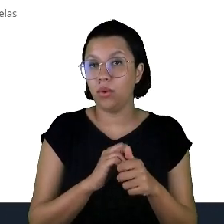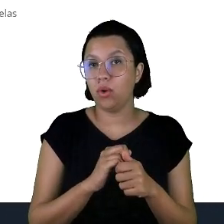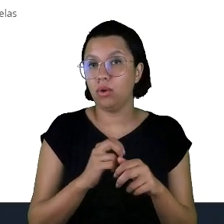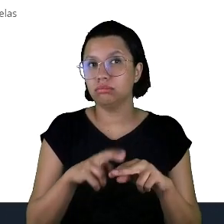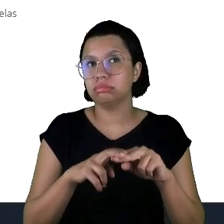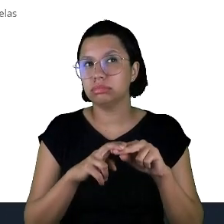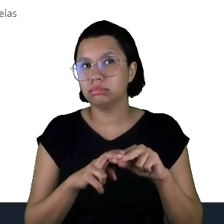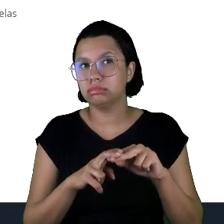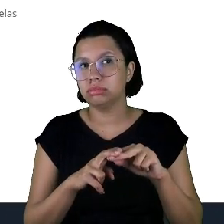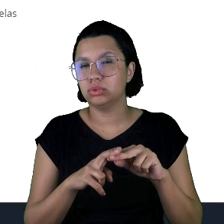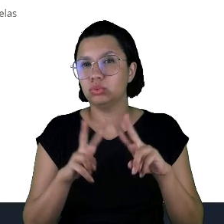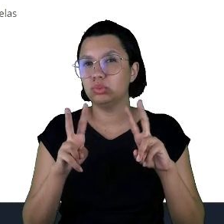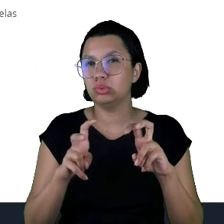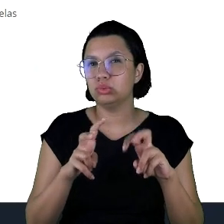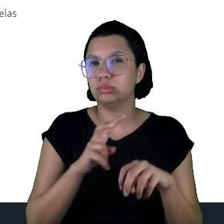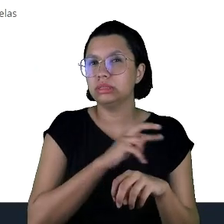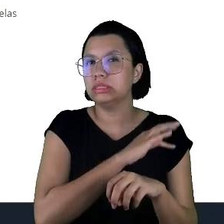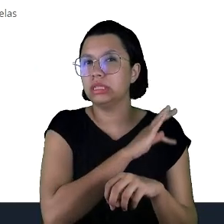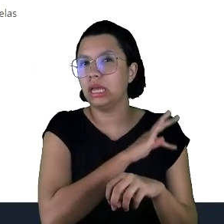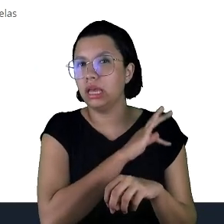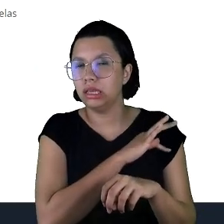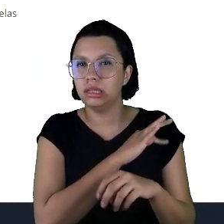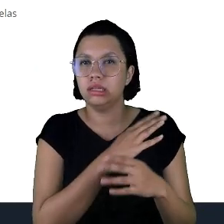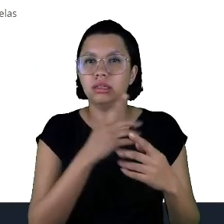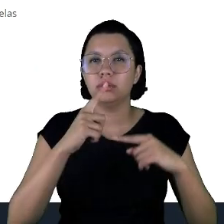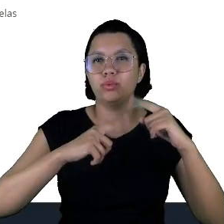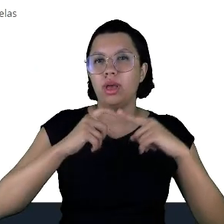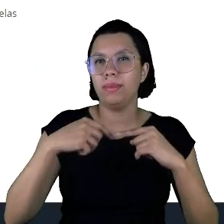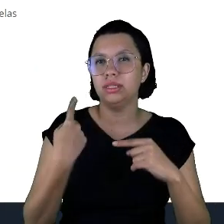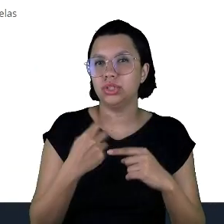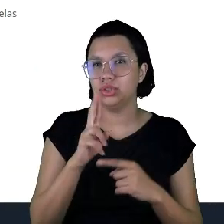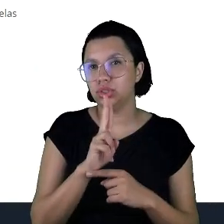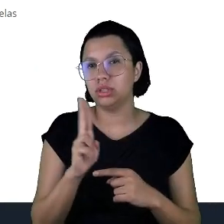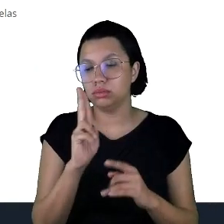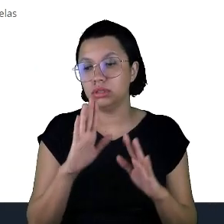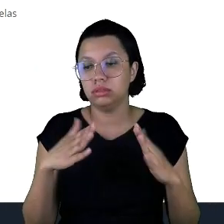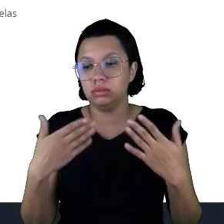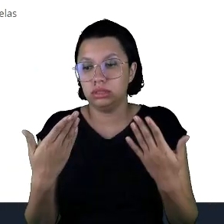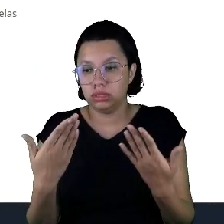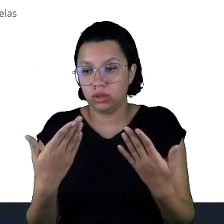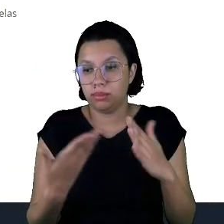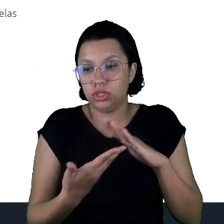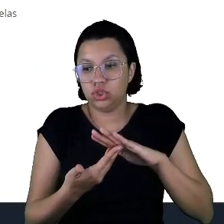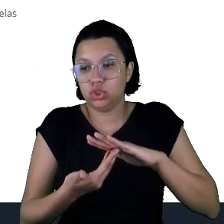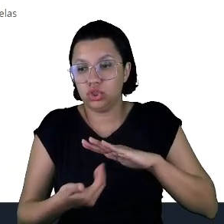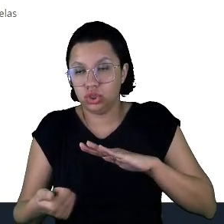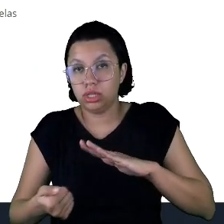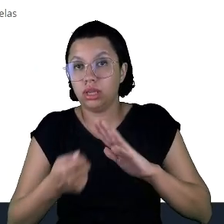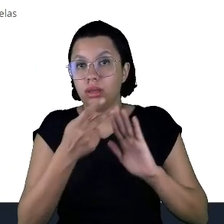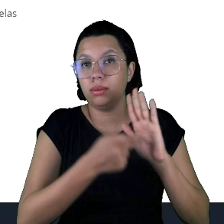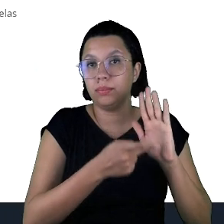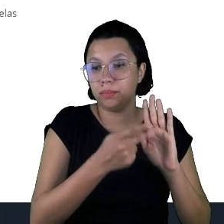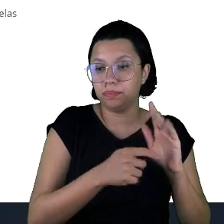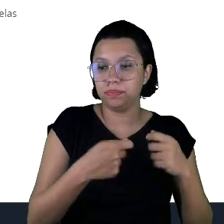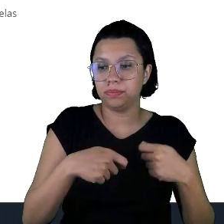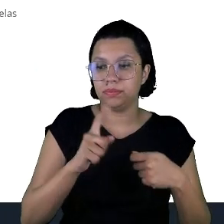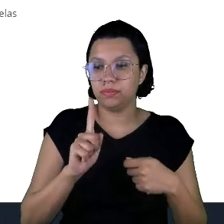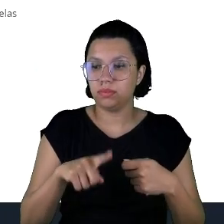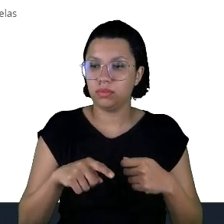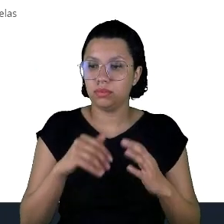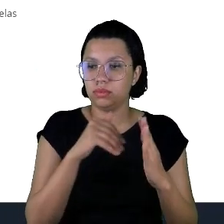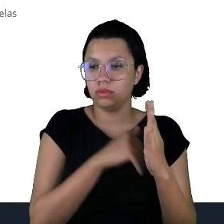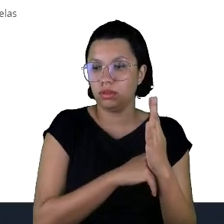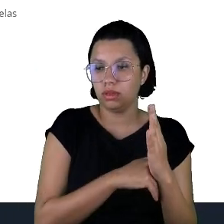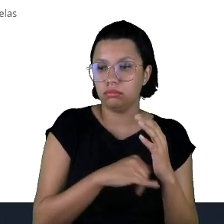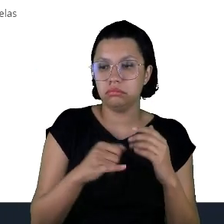uma limitação ainda técnica da ferramenta, da versão que nós estamos utilizando, tá? Então, para extrair em Excel tem que